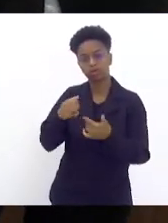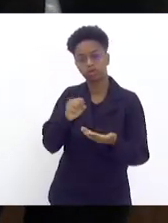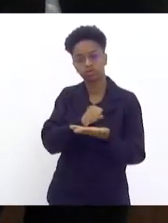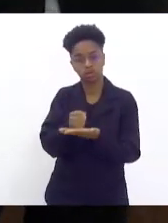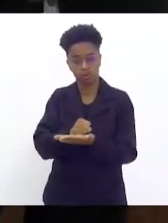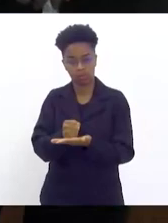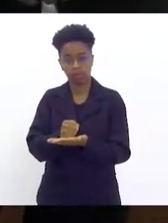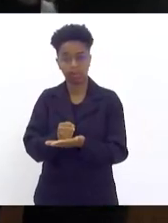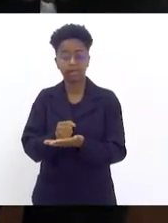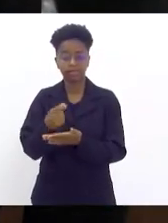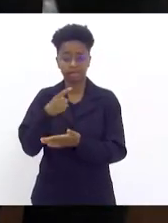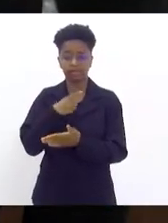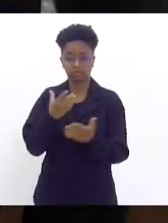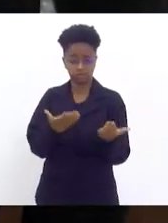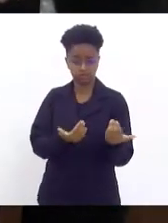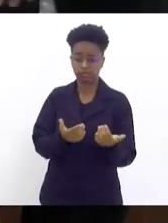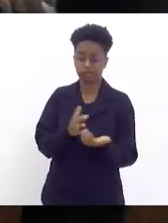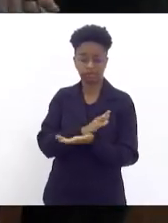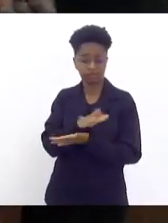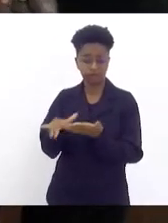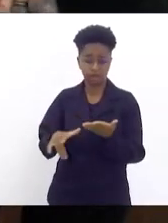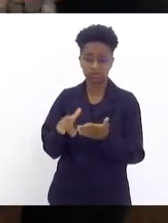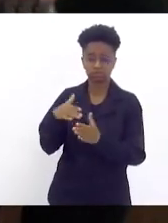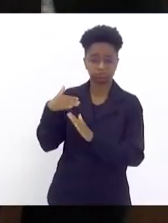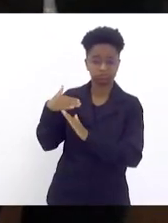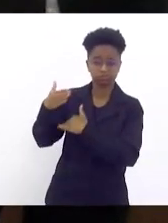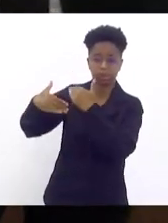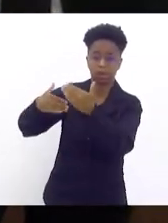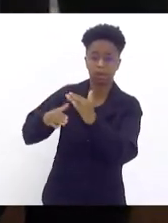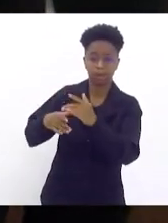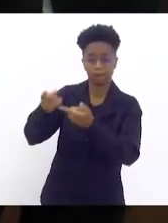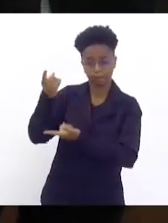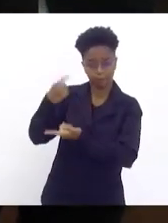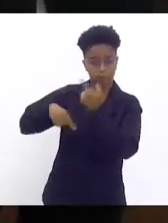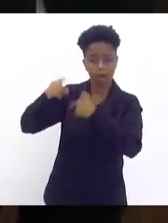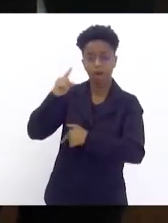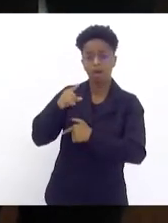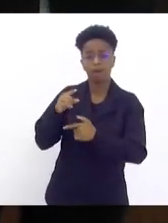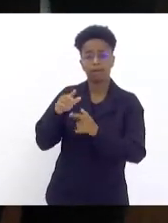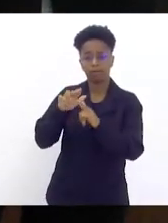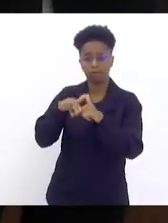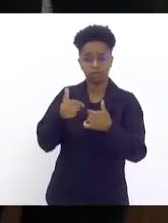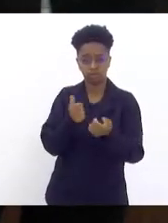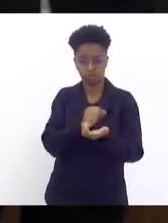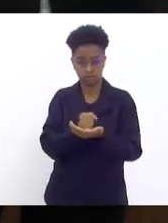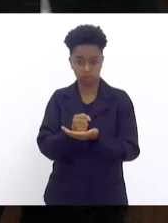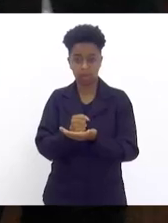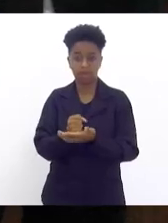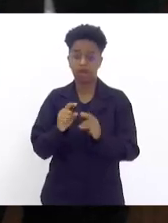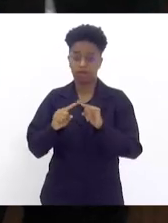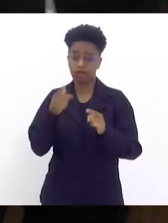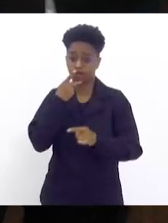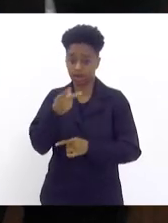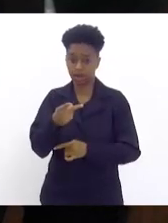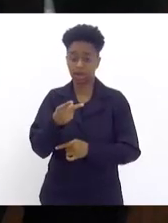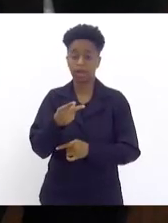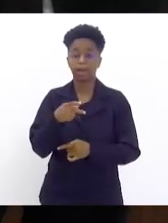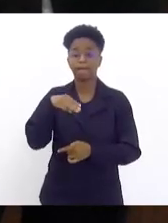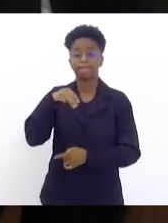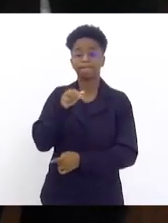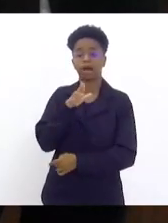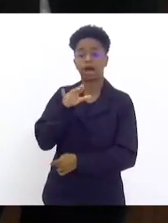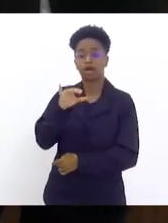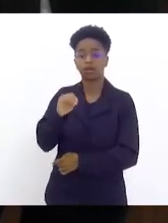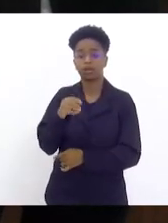tem que vem se destacando cada vez mais nos games aí eu fiz até a pergunta trouxe até o Mario Bros para explicar para ele que ninguém precisou bater a cabeça no tijolo